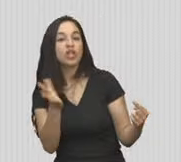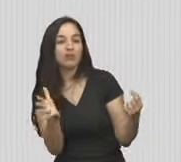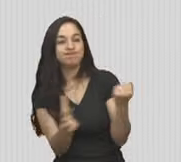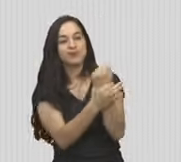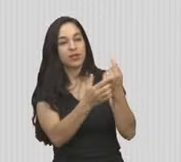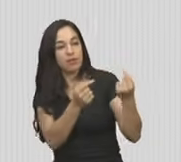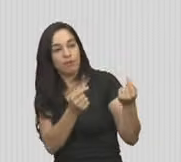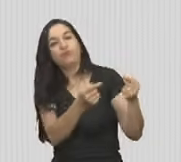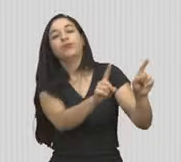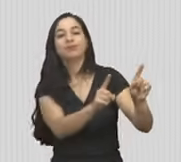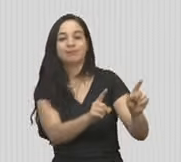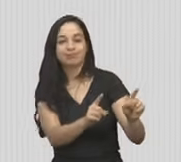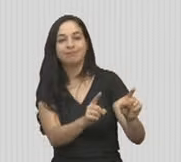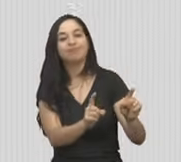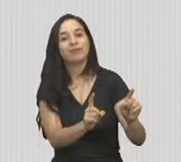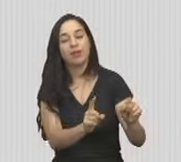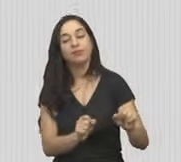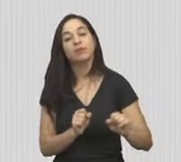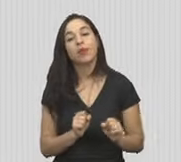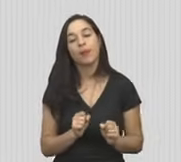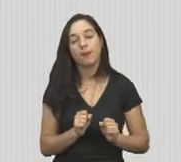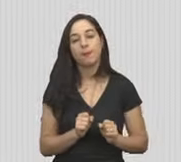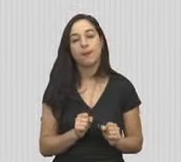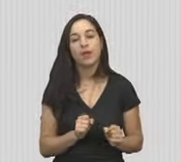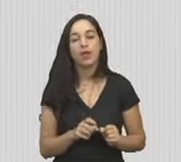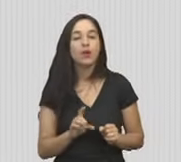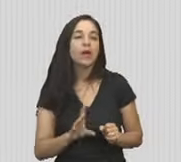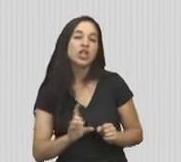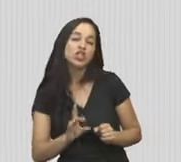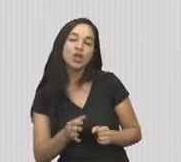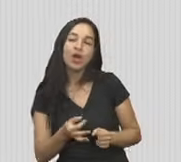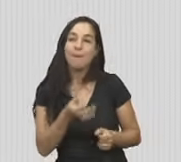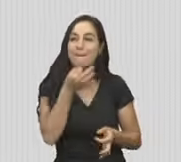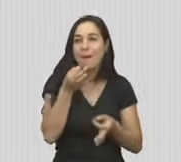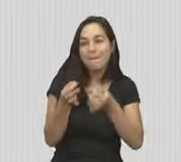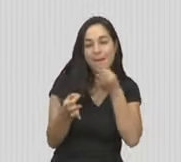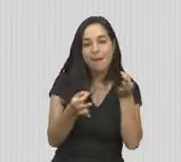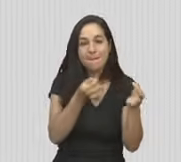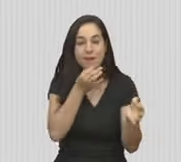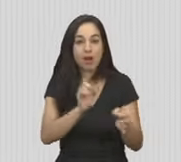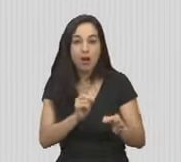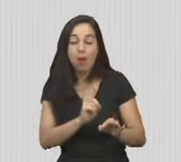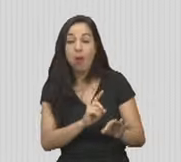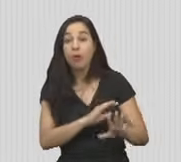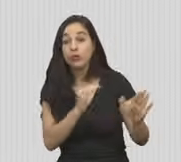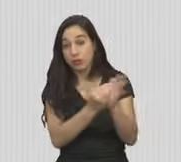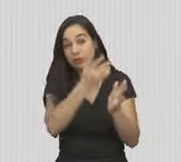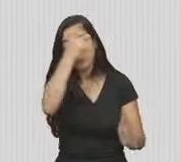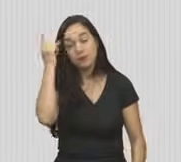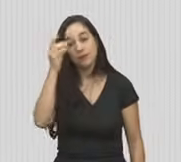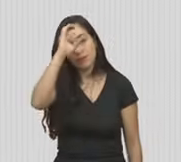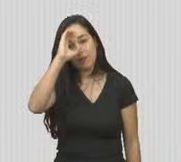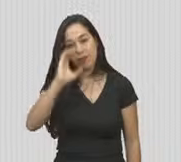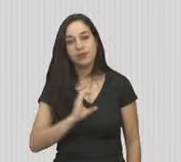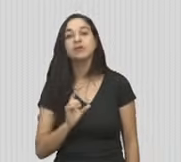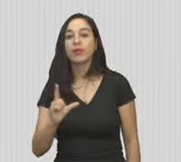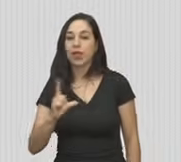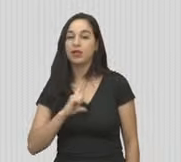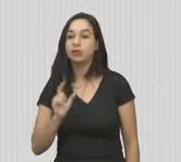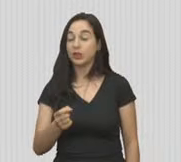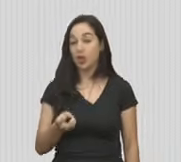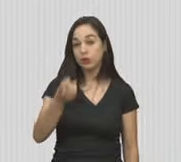essa mentalidade não está só no aparato, ela está no cidadão. O cidadão lá, ele tem essa cultura